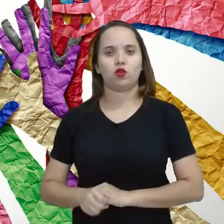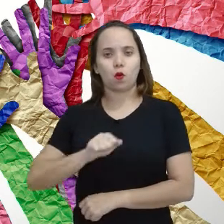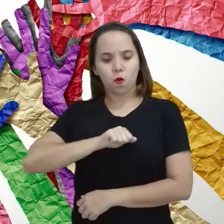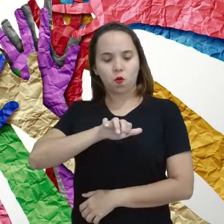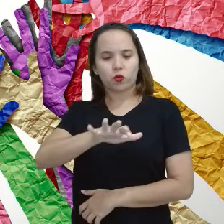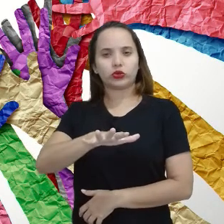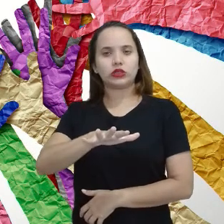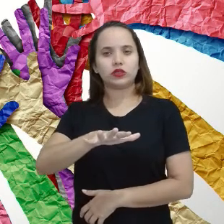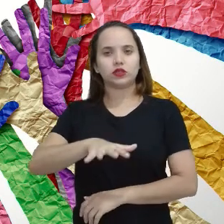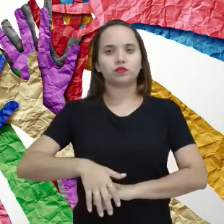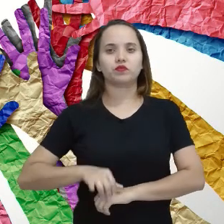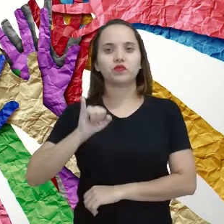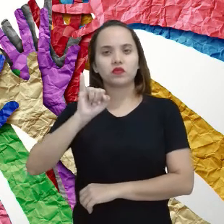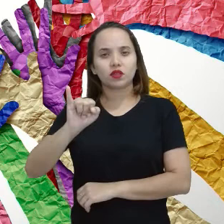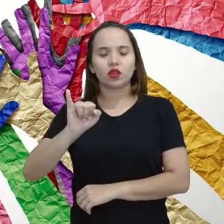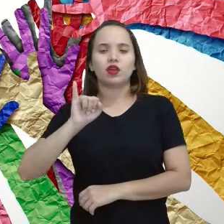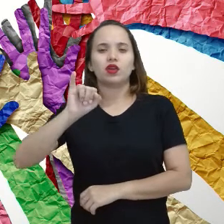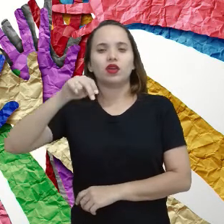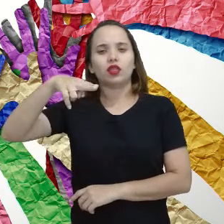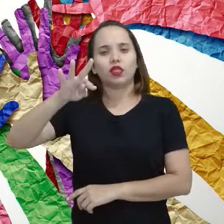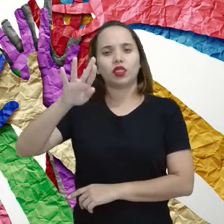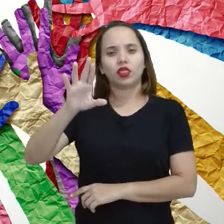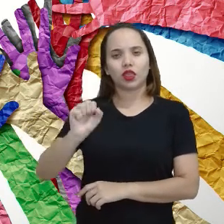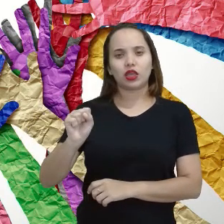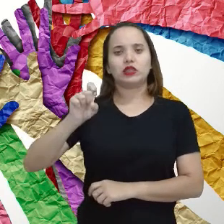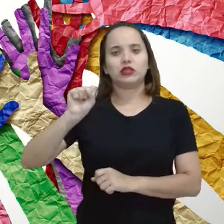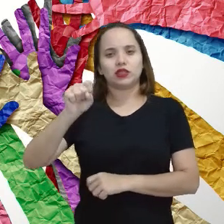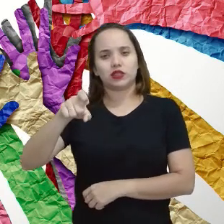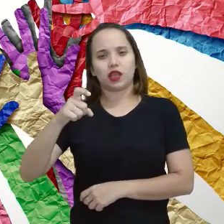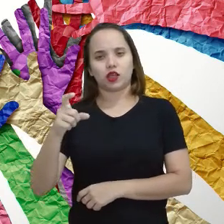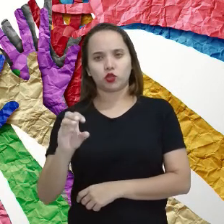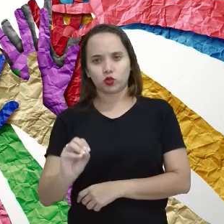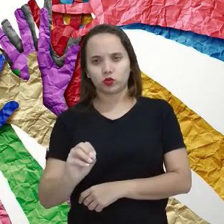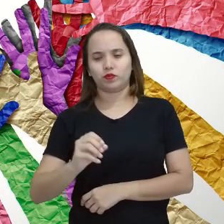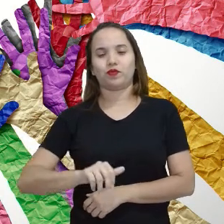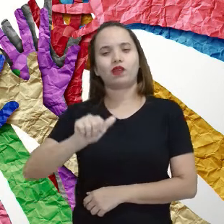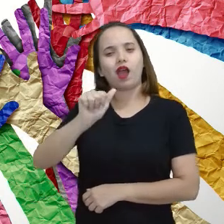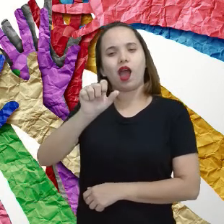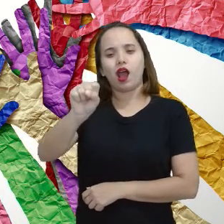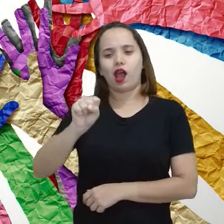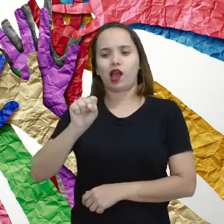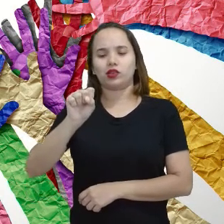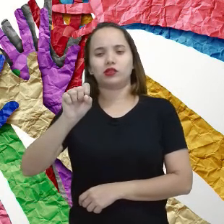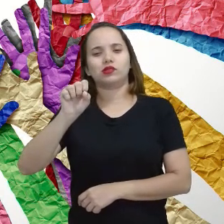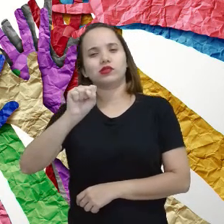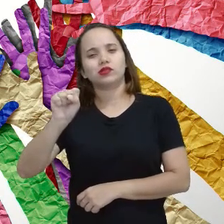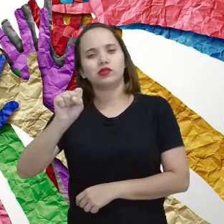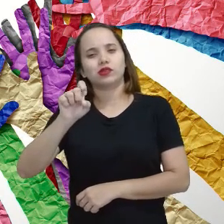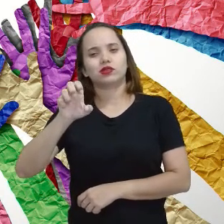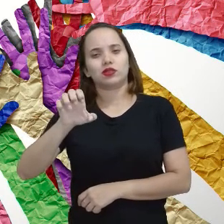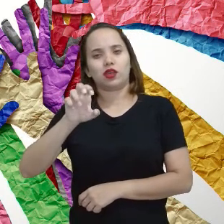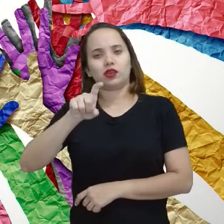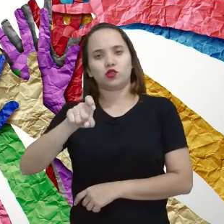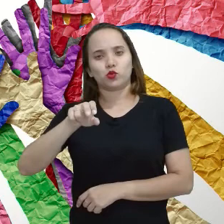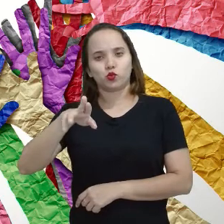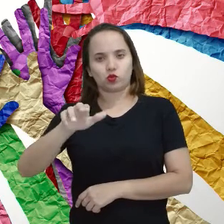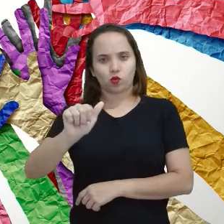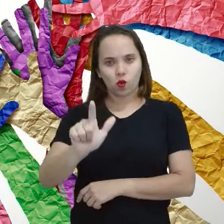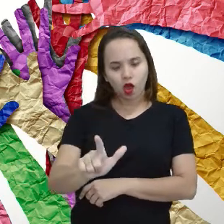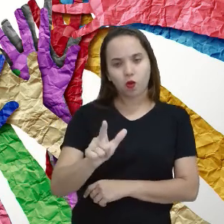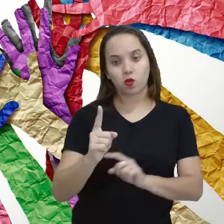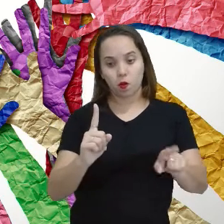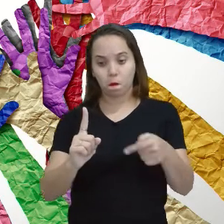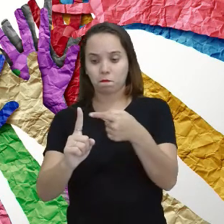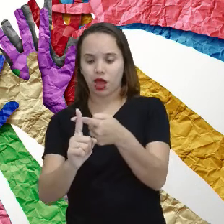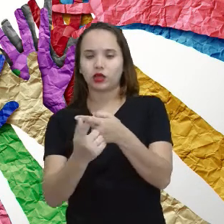queers. I de intersexo. A de assexual. E o mais ali são as diversas formas e